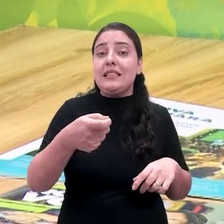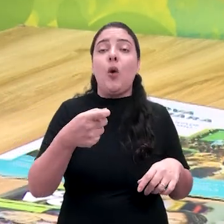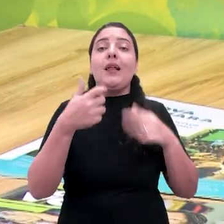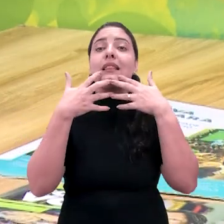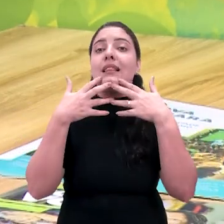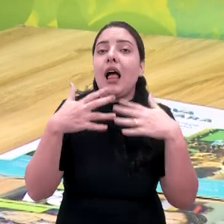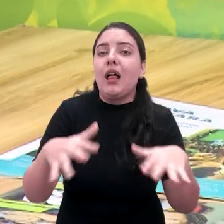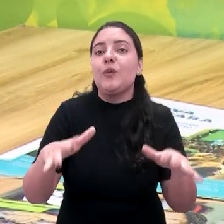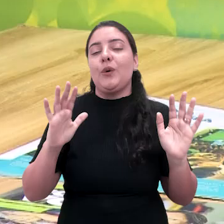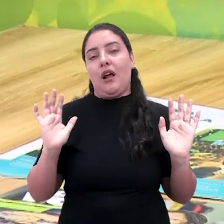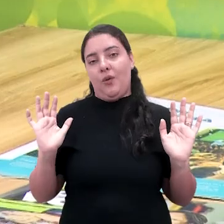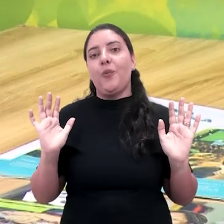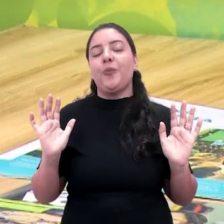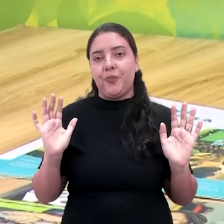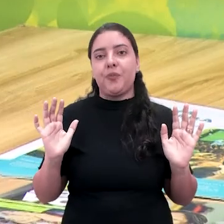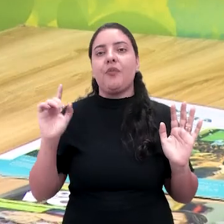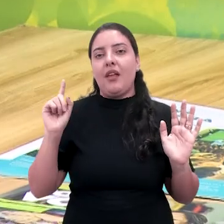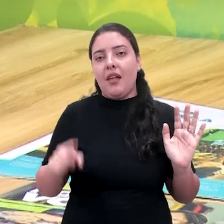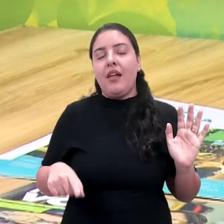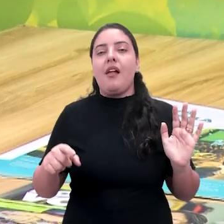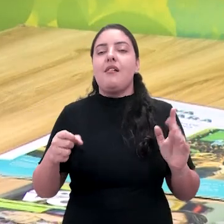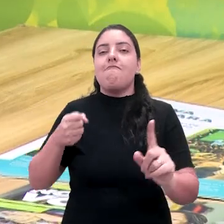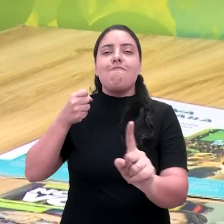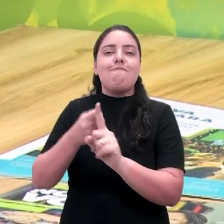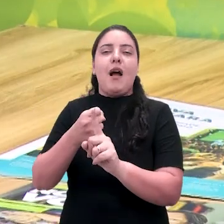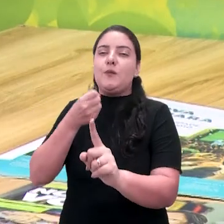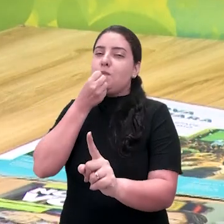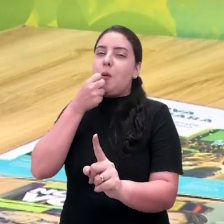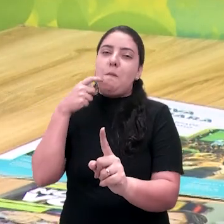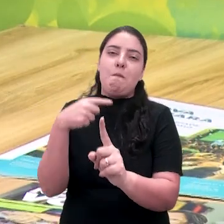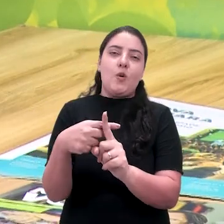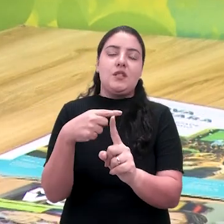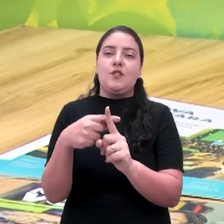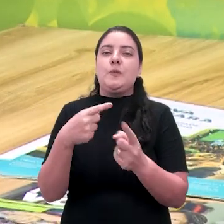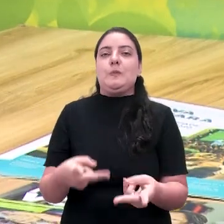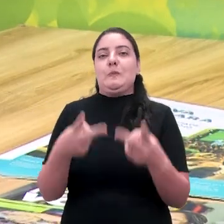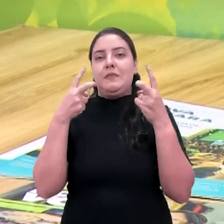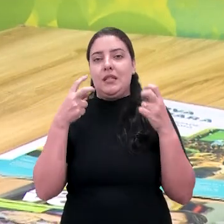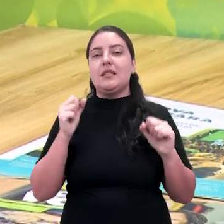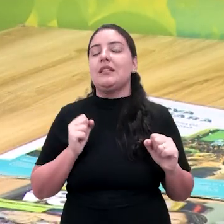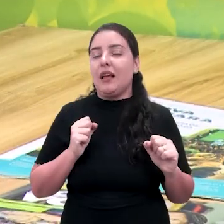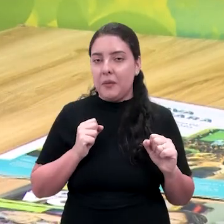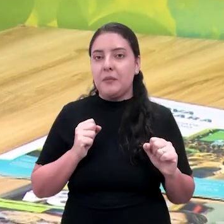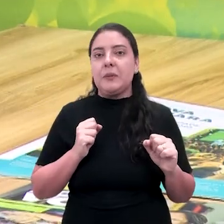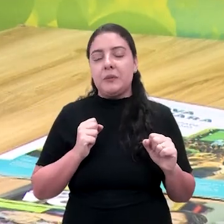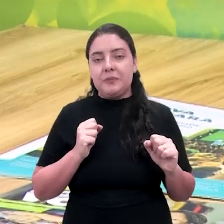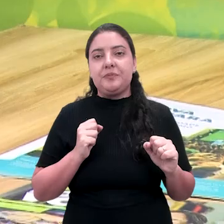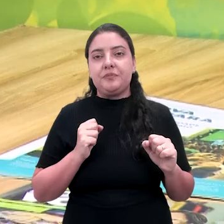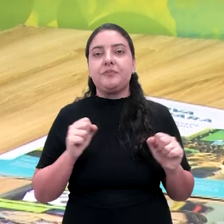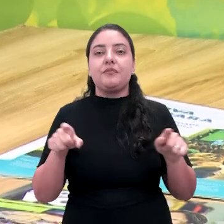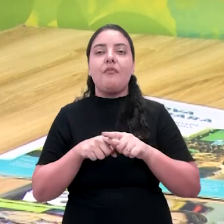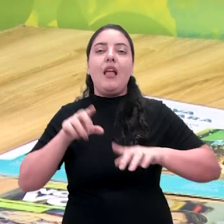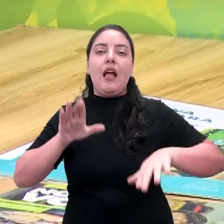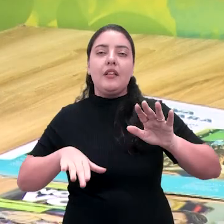naturalidade, já é um ponto, um impacto positivo que eu percebo, sabe? E de às vezes